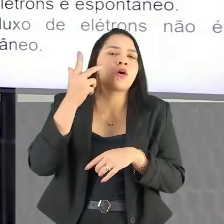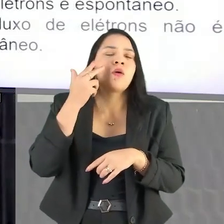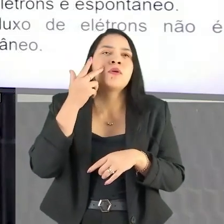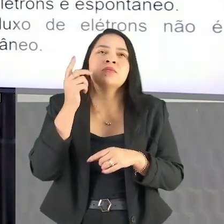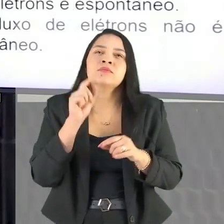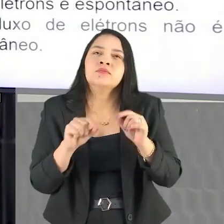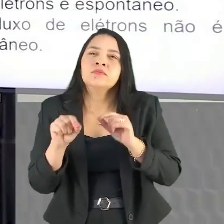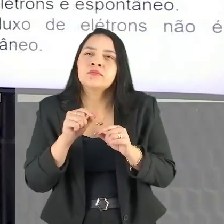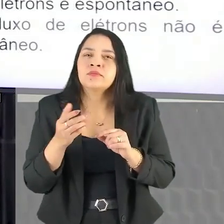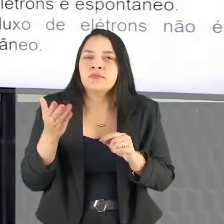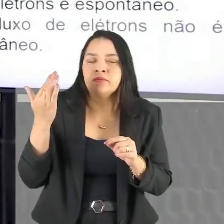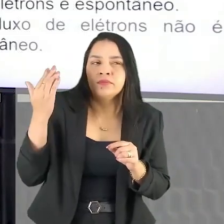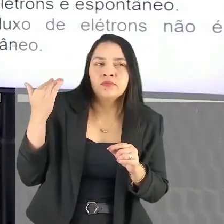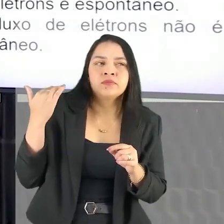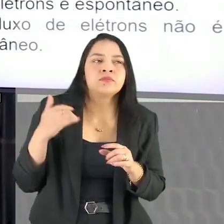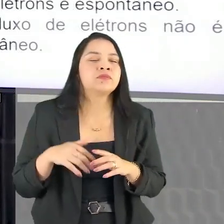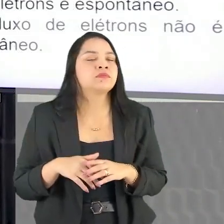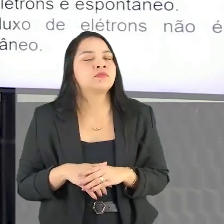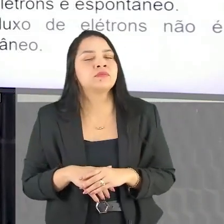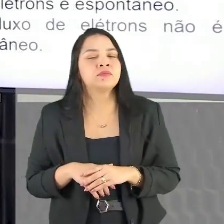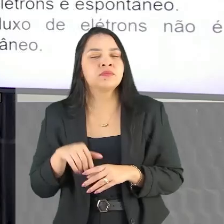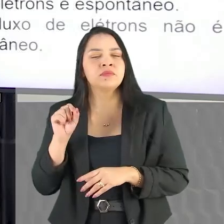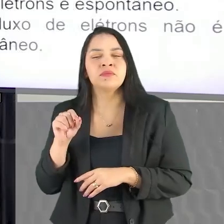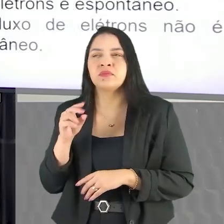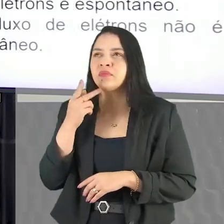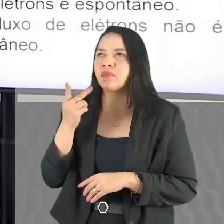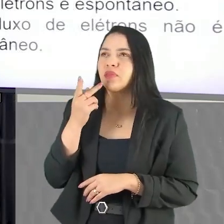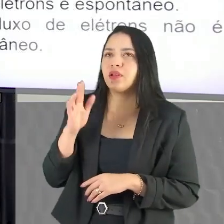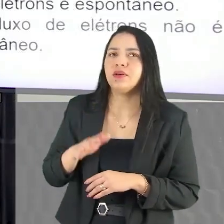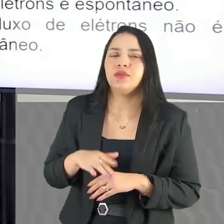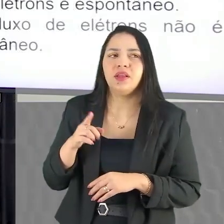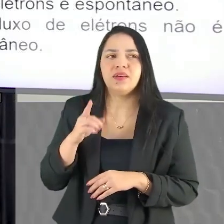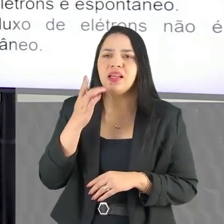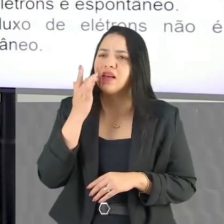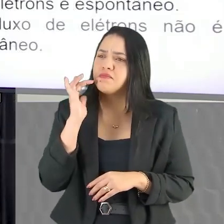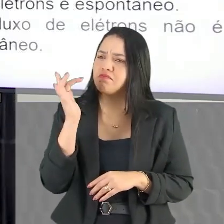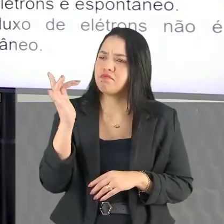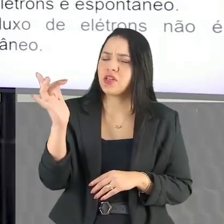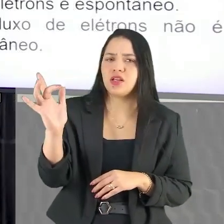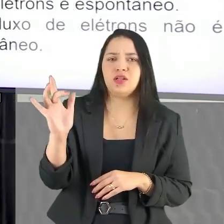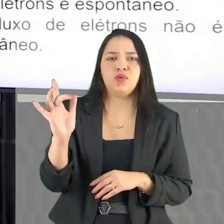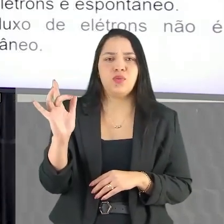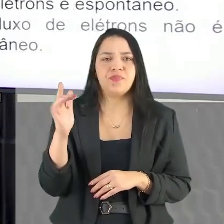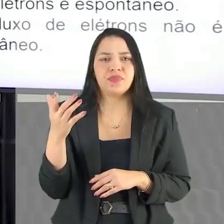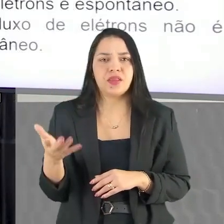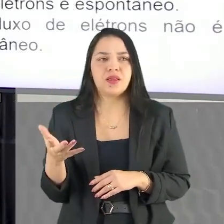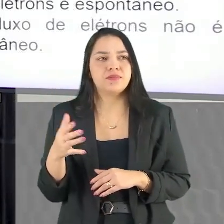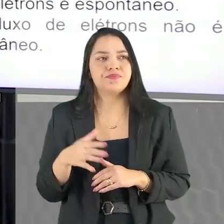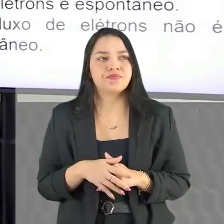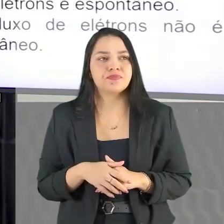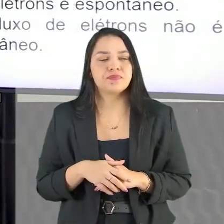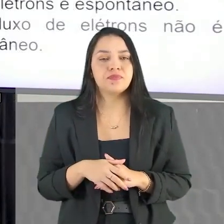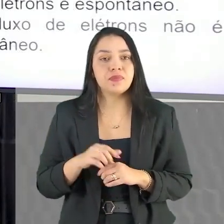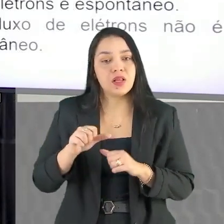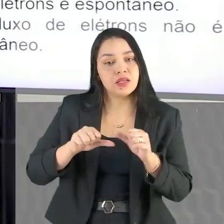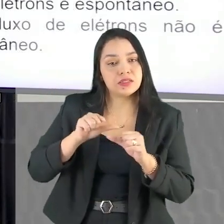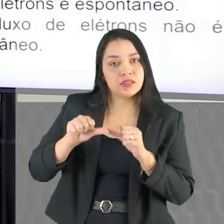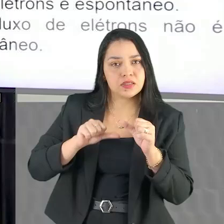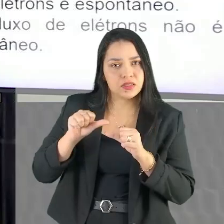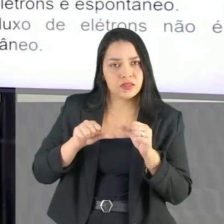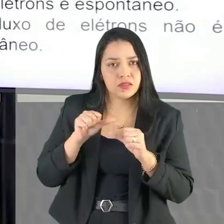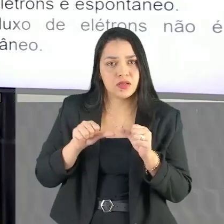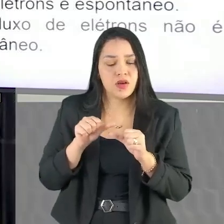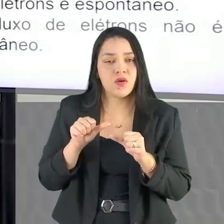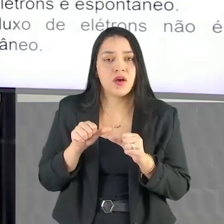nas restaurações antigas, quando a pessoa falava, tu olhava aquele brilho metálico no meio do dente, né? Que era a restauração,